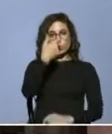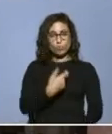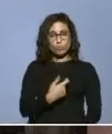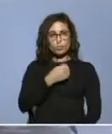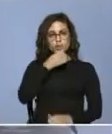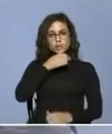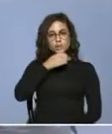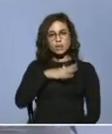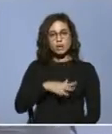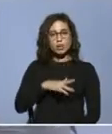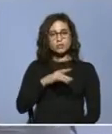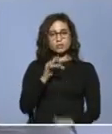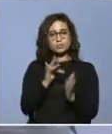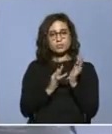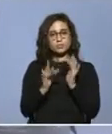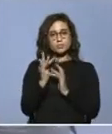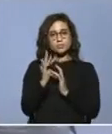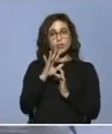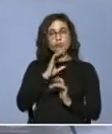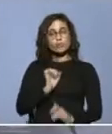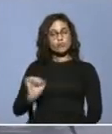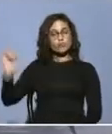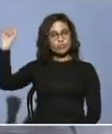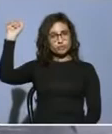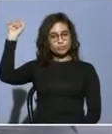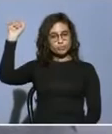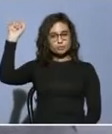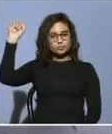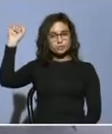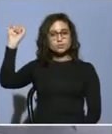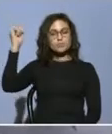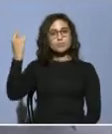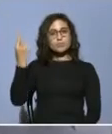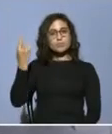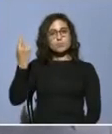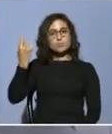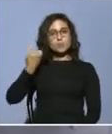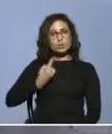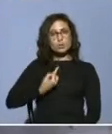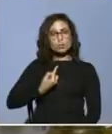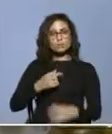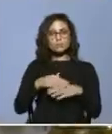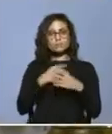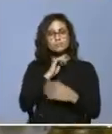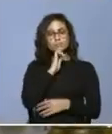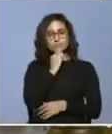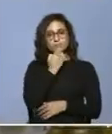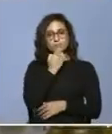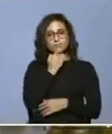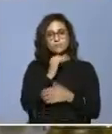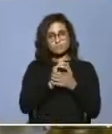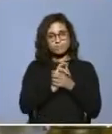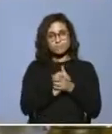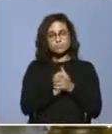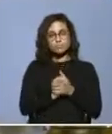de nosso Senhor Jesus Cristo, vosso Filho, que nos mandou celebrar estes mistérios.